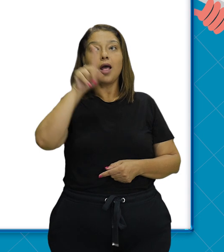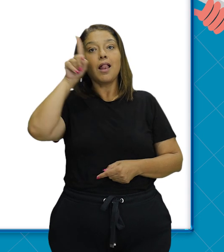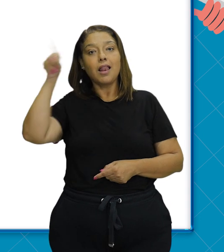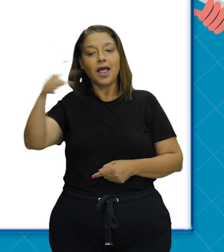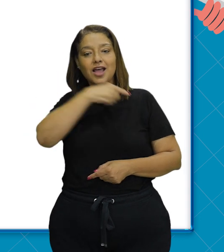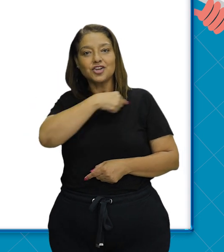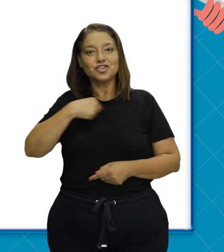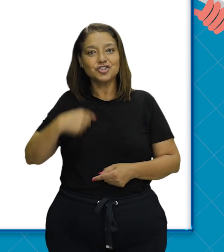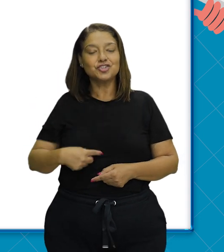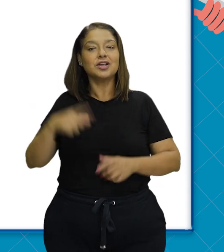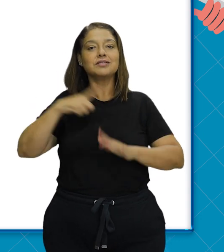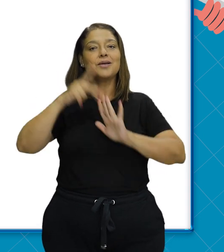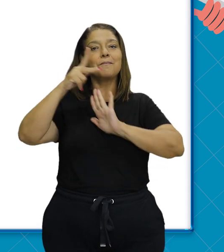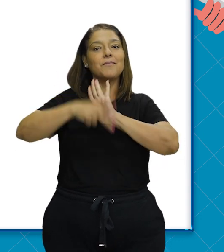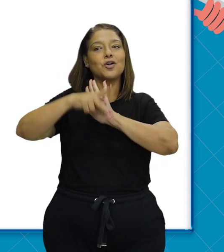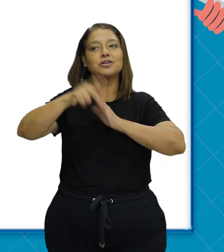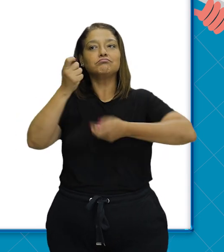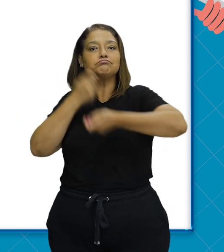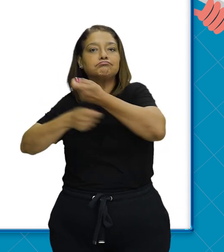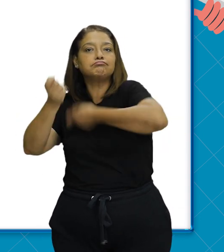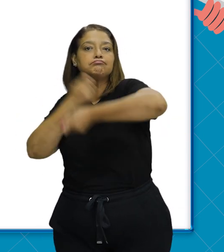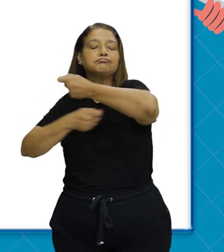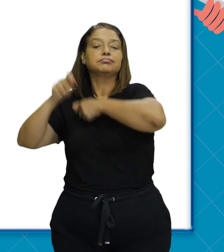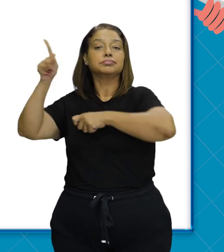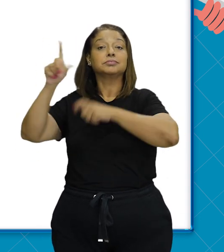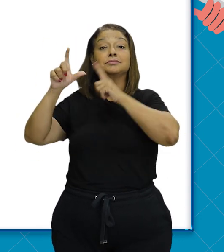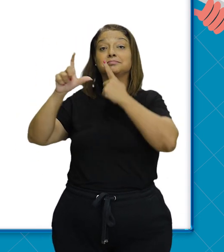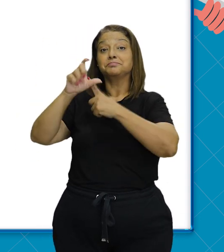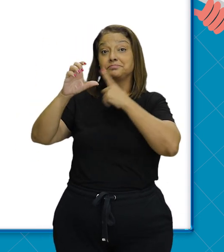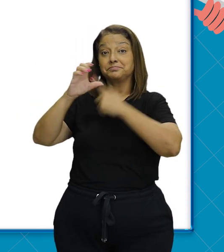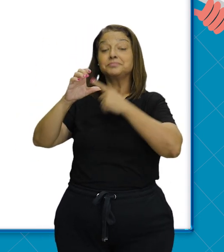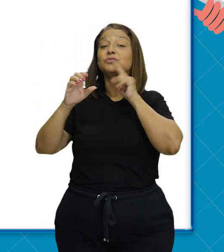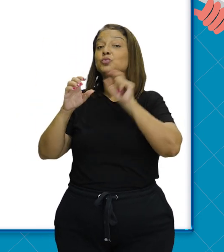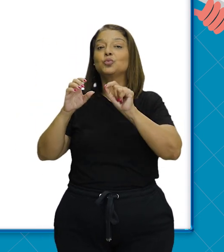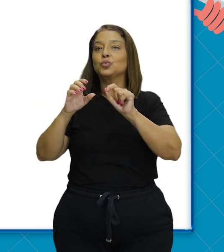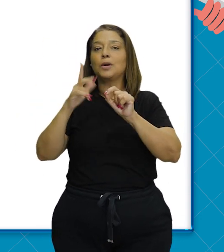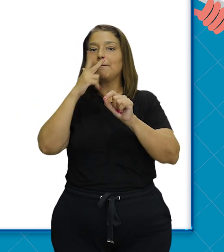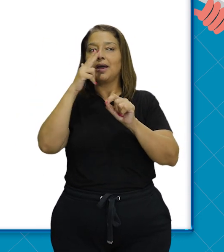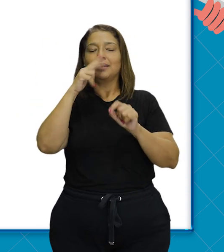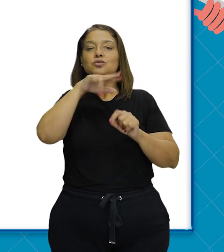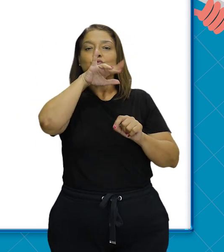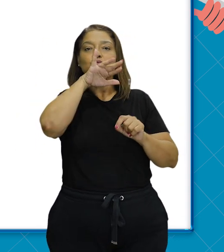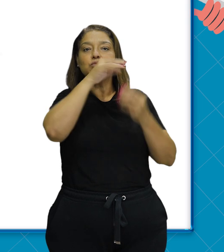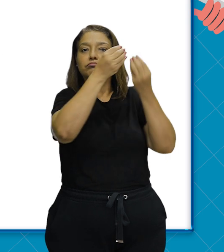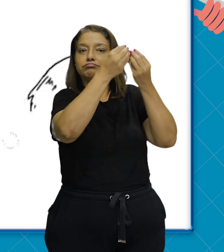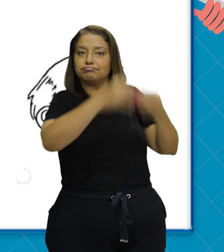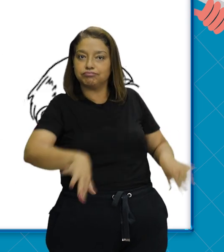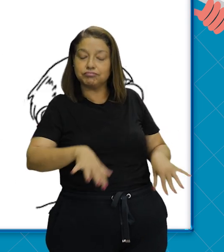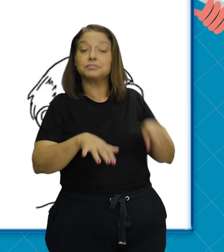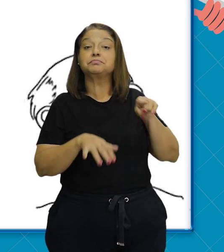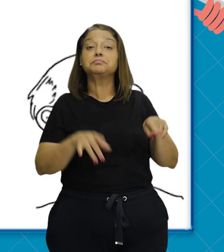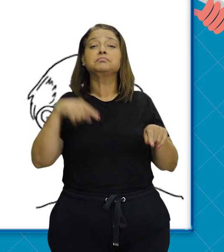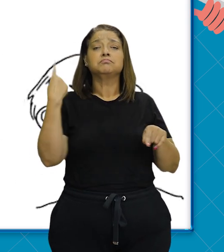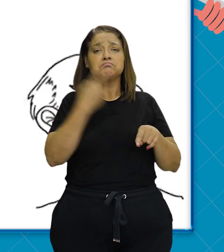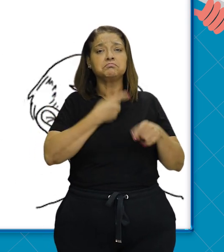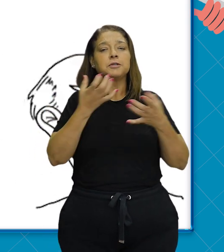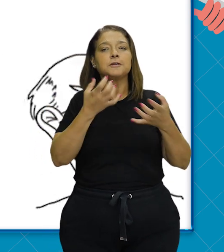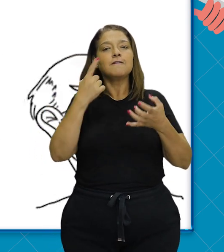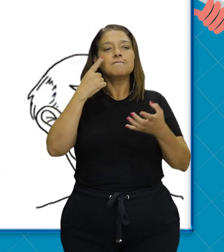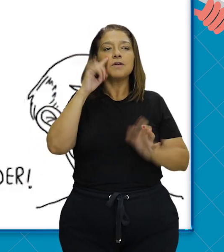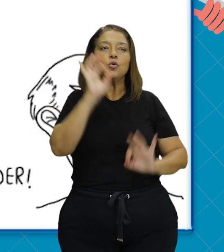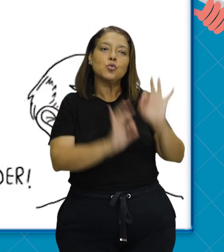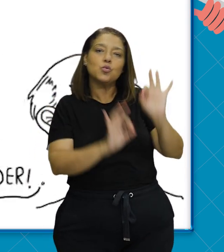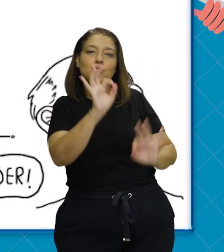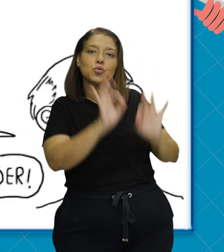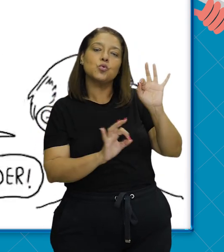em um projeto de aproximação econômica com países socialistas, o que não ajudou muito sua imagem, né? Ainda tentaram mexer uns